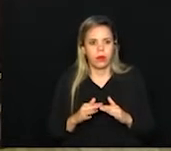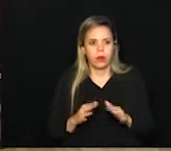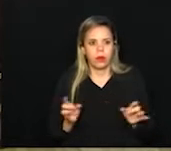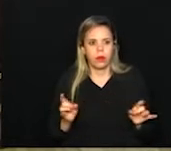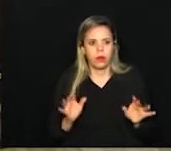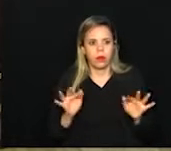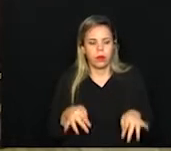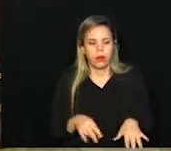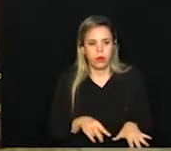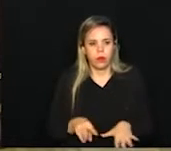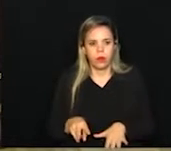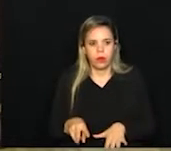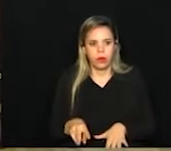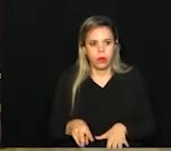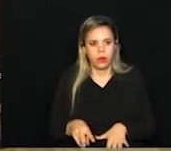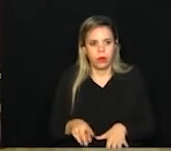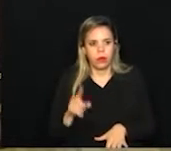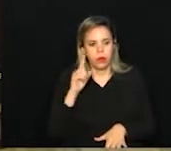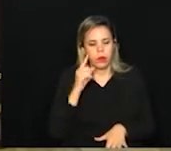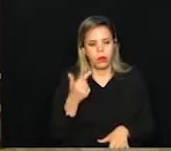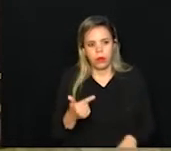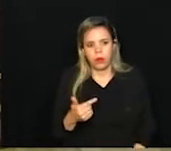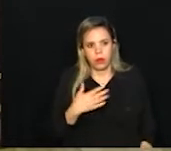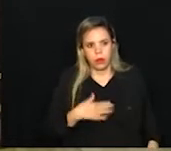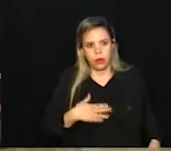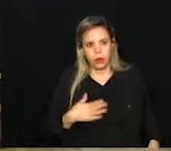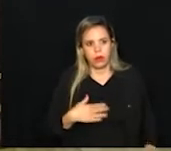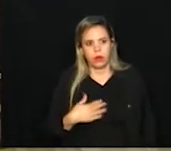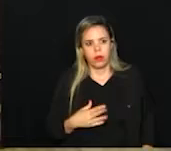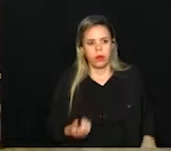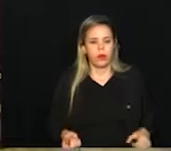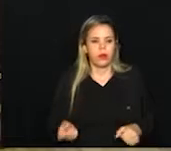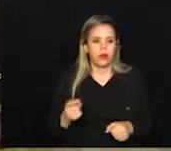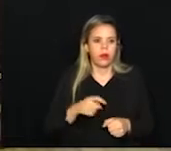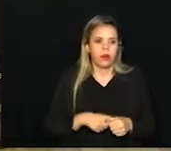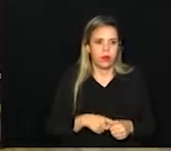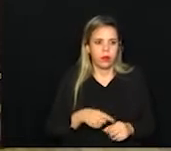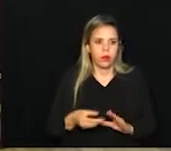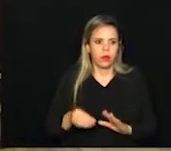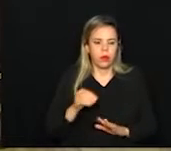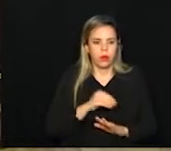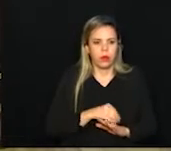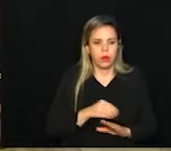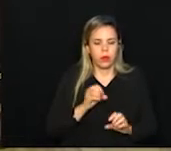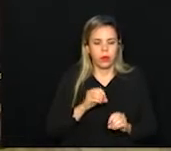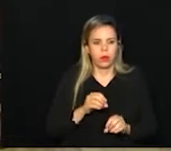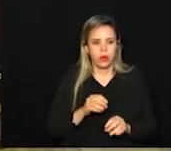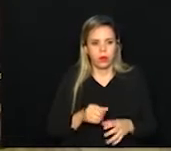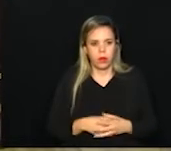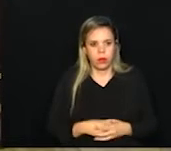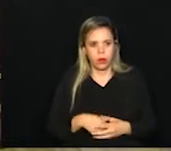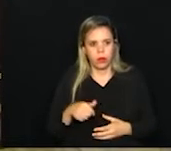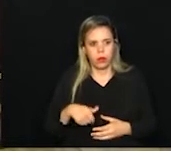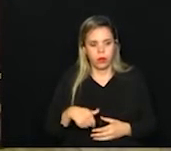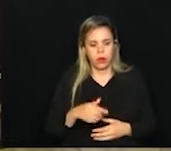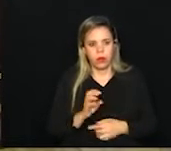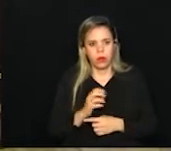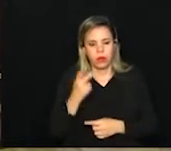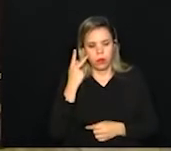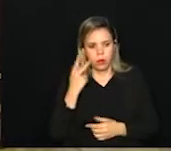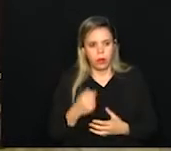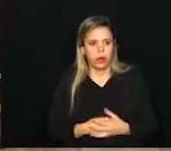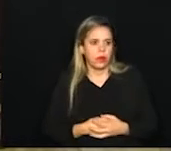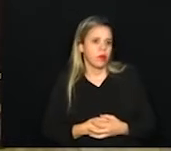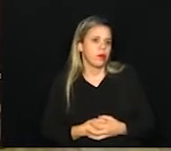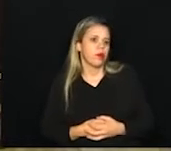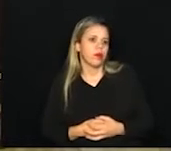encerrando nesta semana. A partir do dia 2 de agosto, retoma o calendário na educação aqui no estado de São